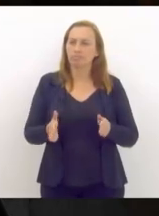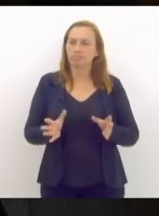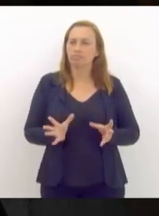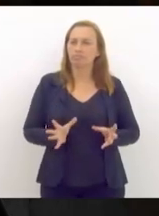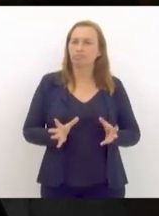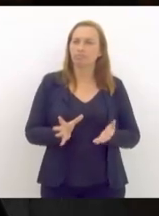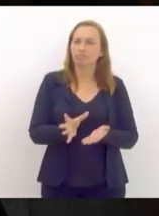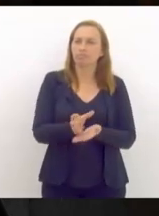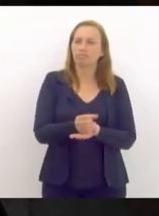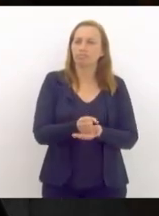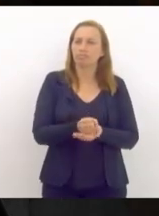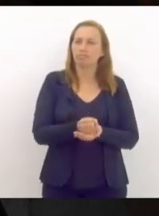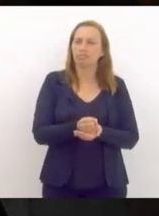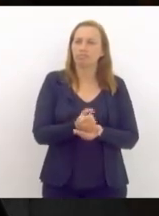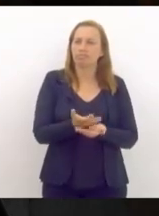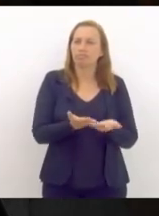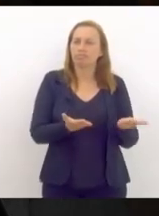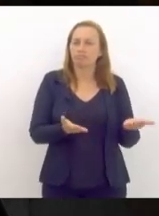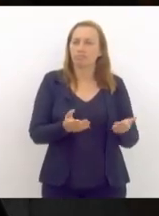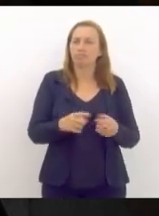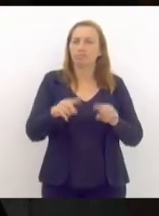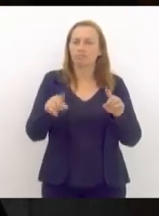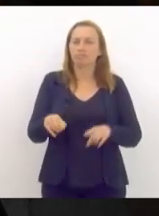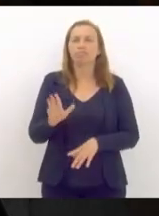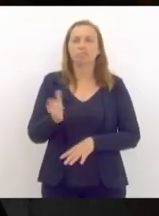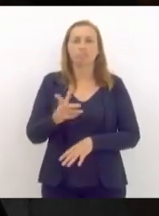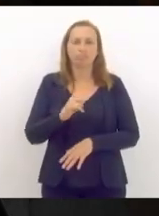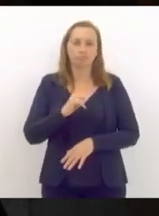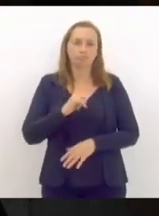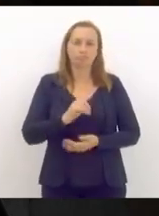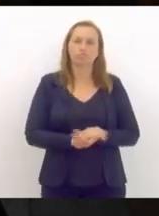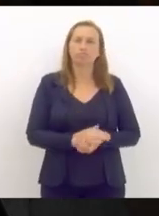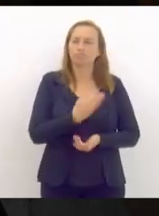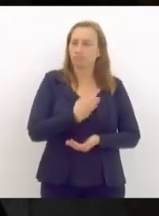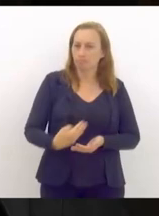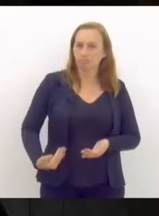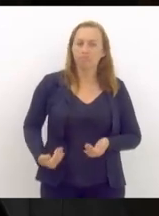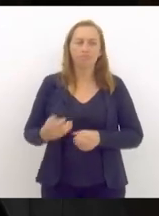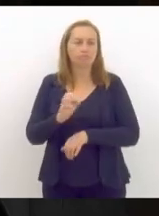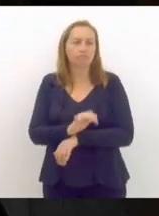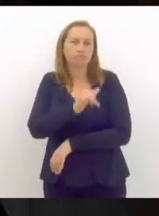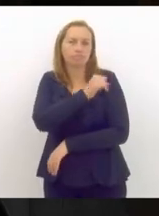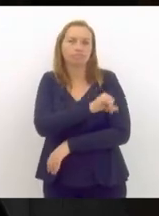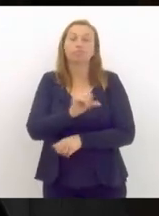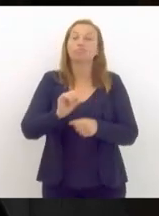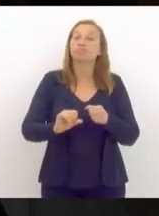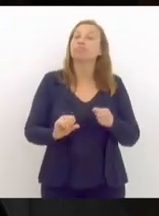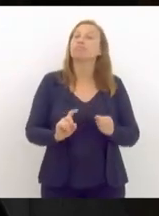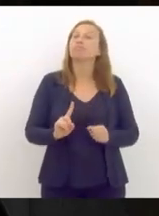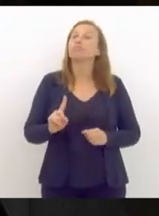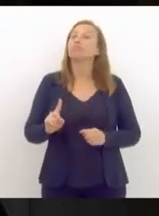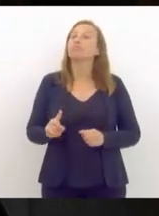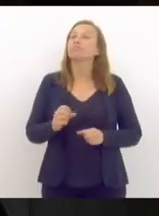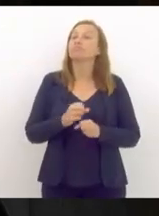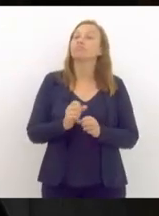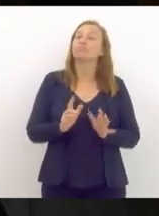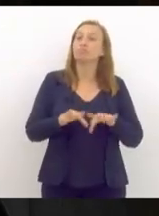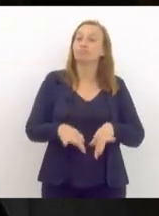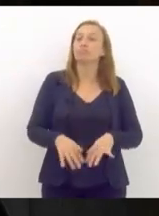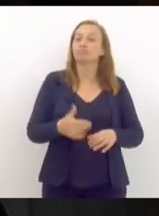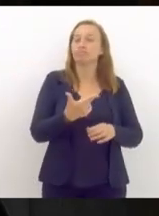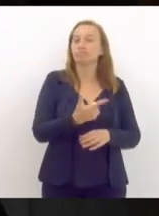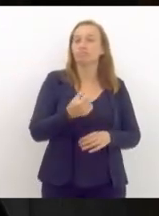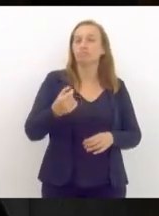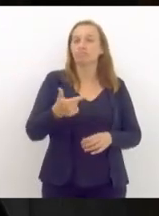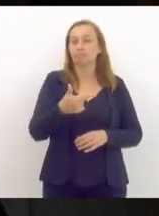acumulariam as perdas que os servidores já tinham. O que o governador do Estado do Rio de Janeiro fez no final de 2022?